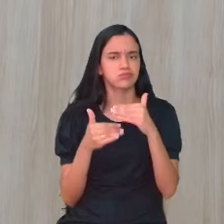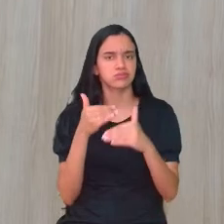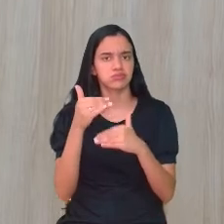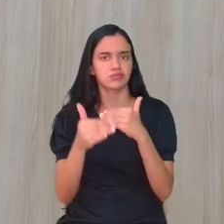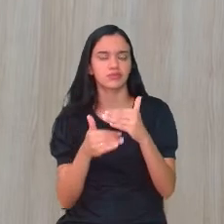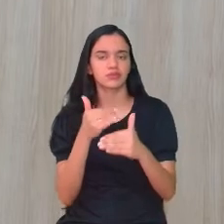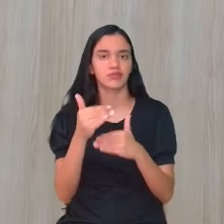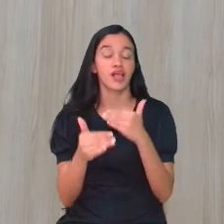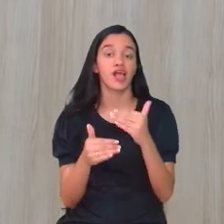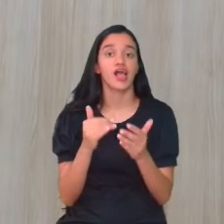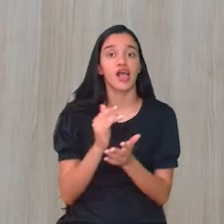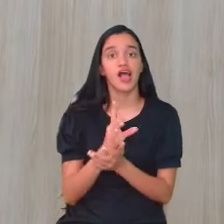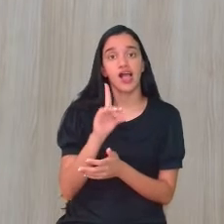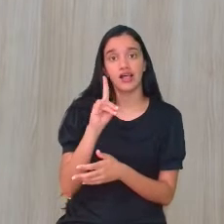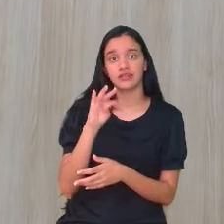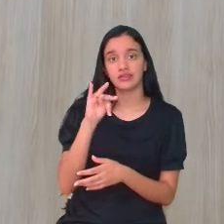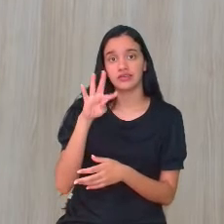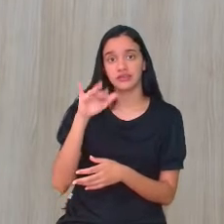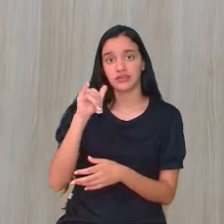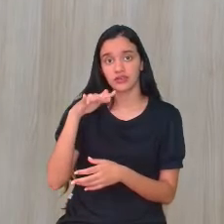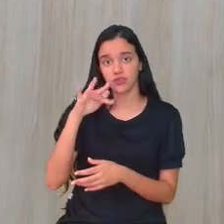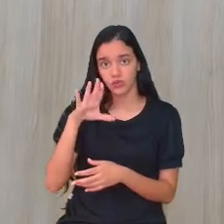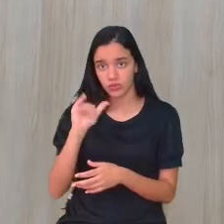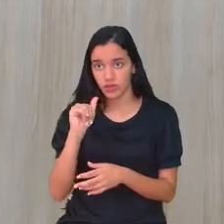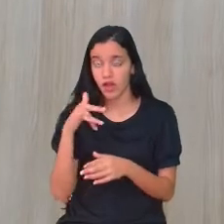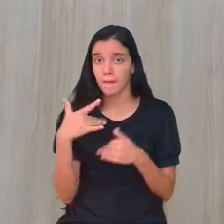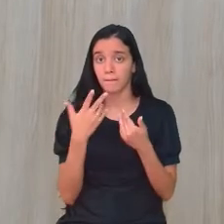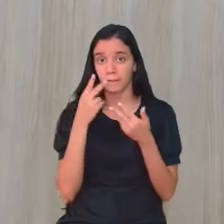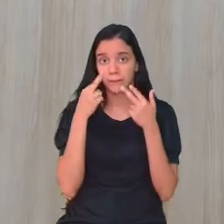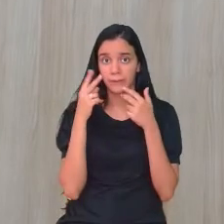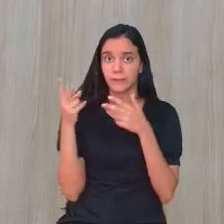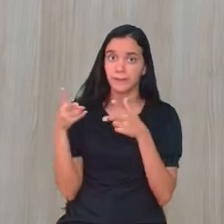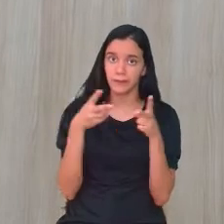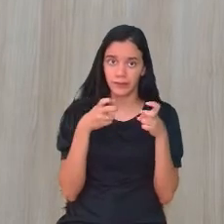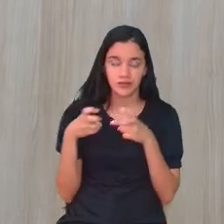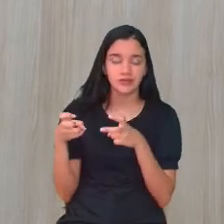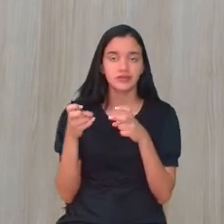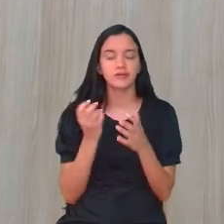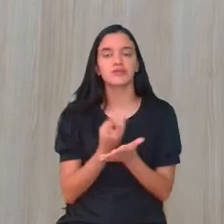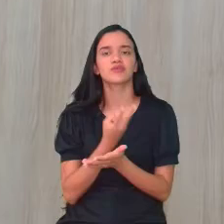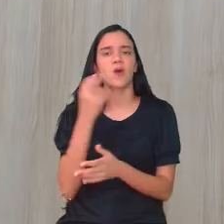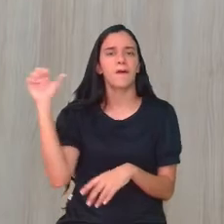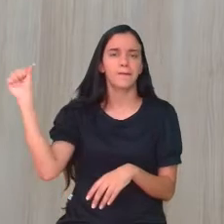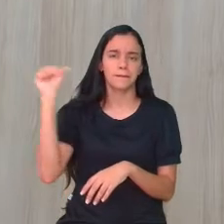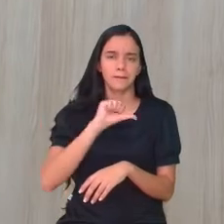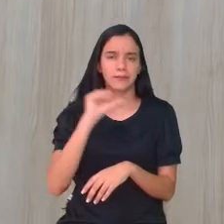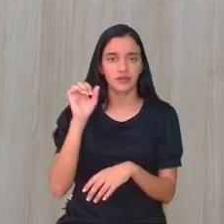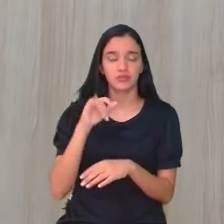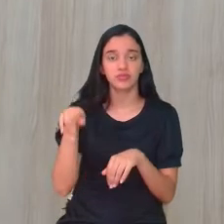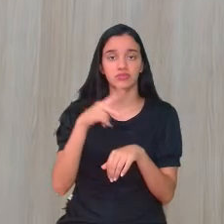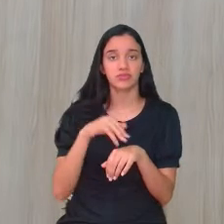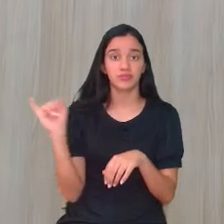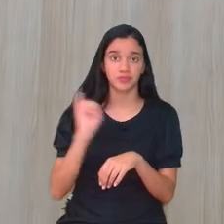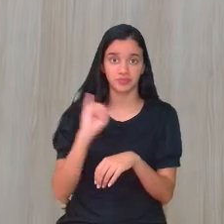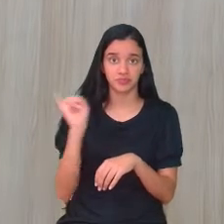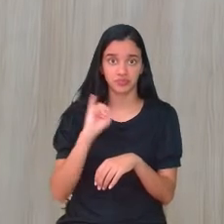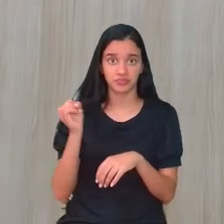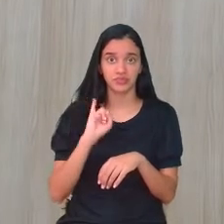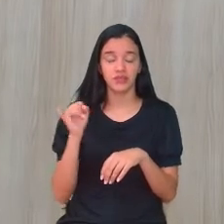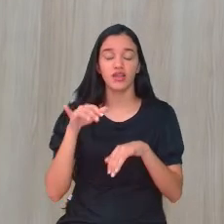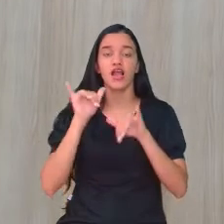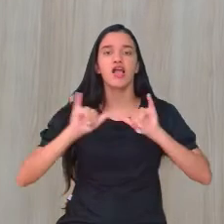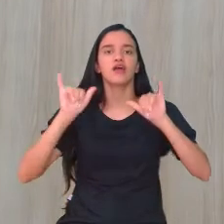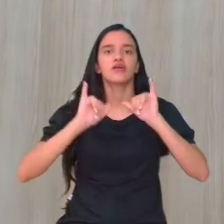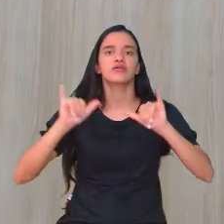rumo à ditadura, né? Então, observe, a situação ela piorava, né, na Itália a partir de